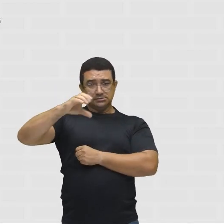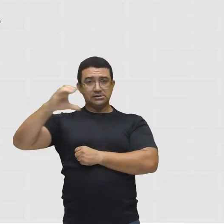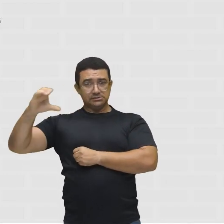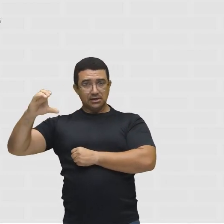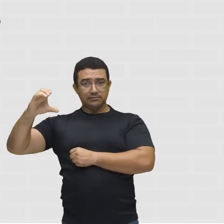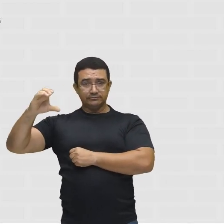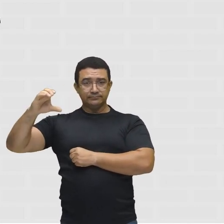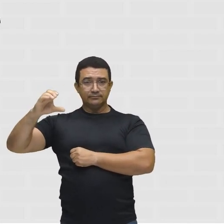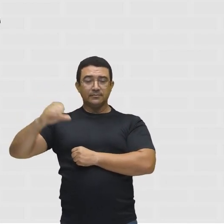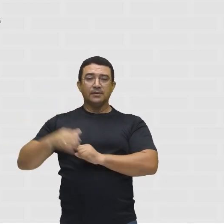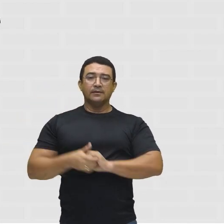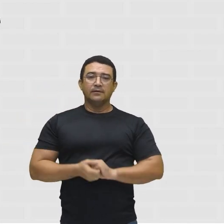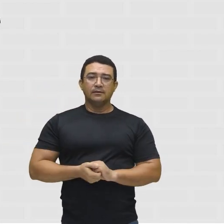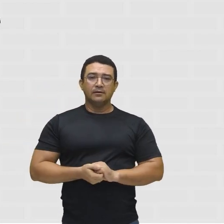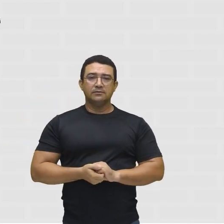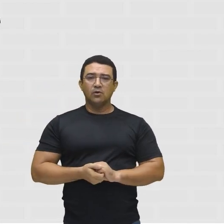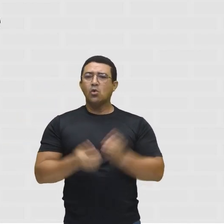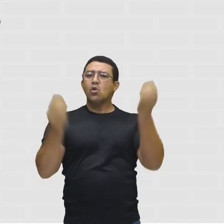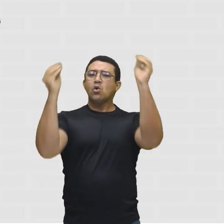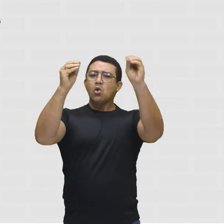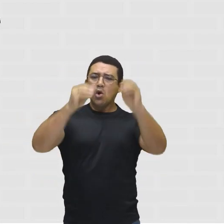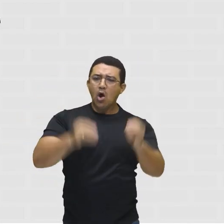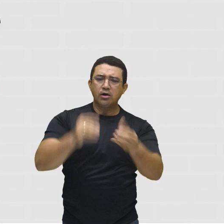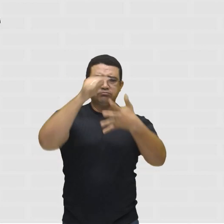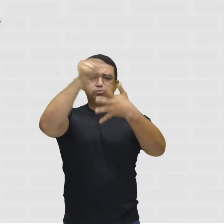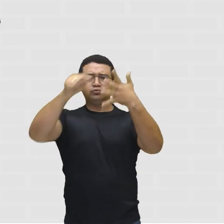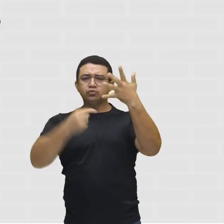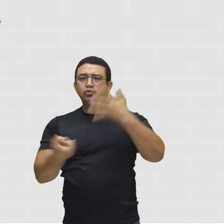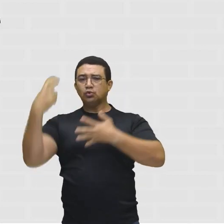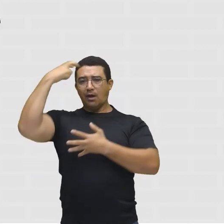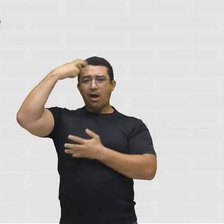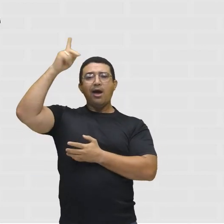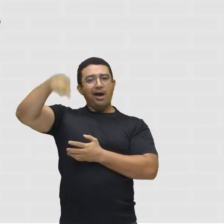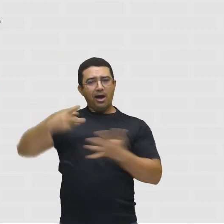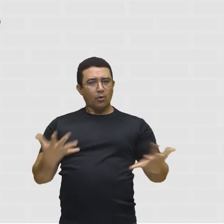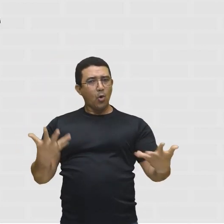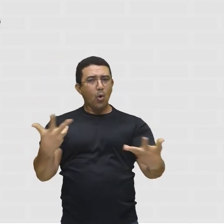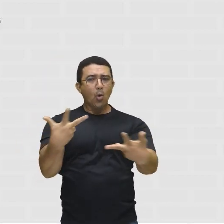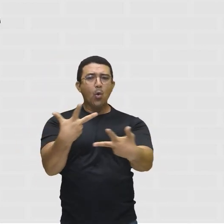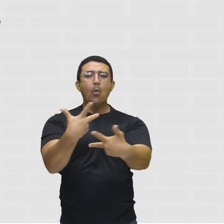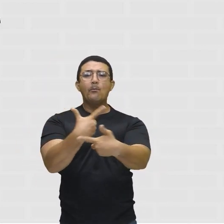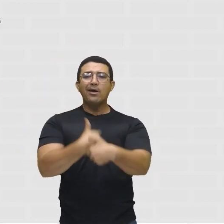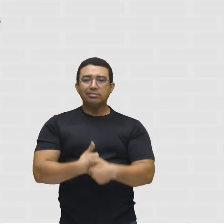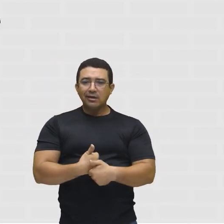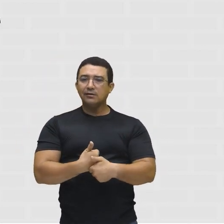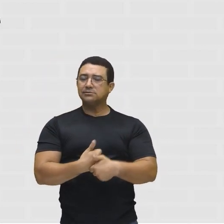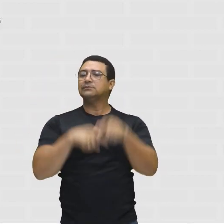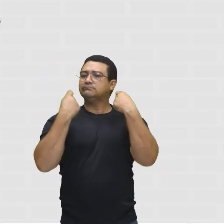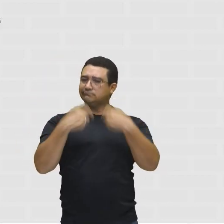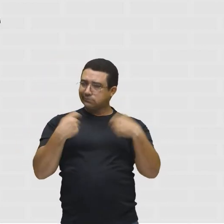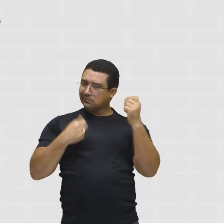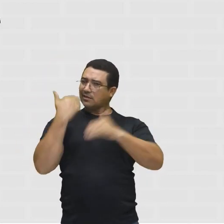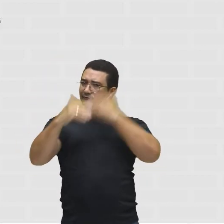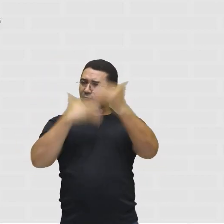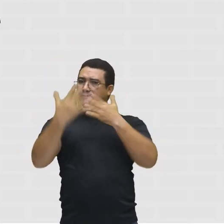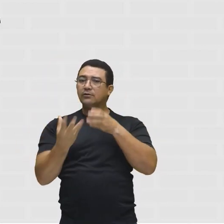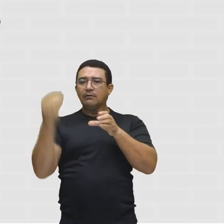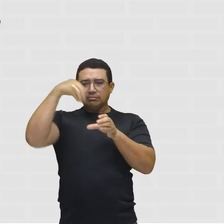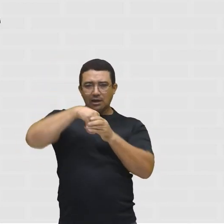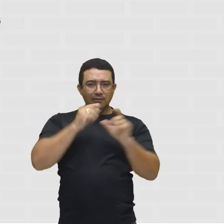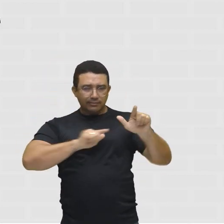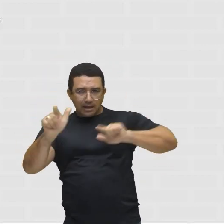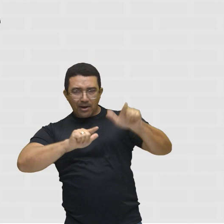a BNCC. Coloca o repertório cultural como uma das competências que devem ser desenvolvidas em sala de aula, em